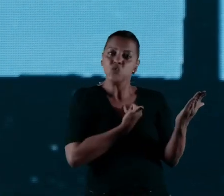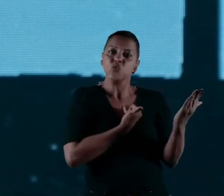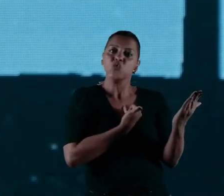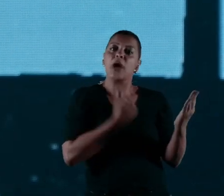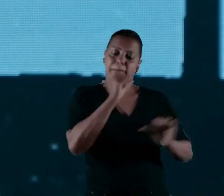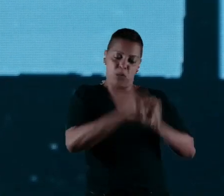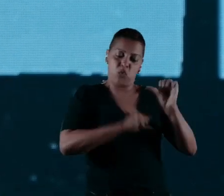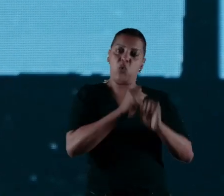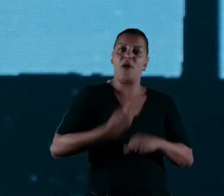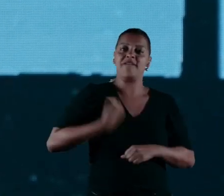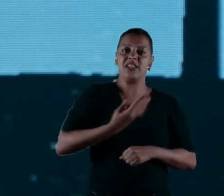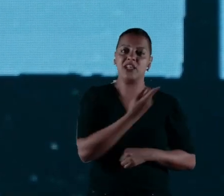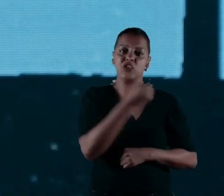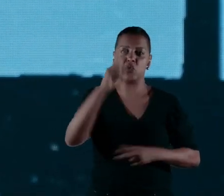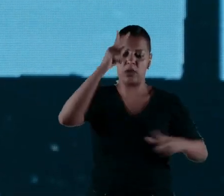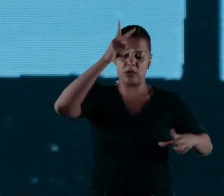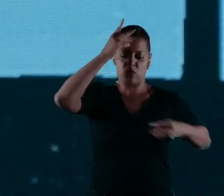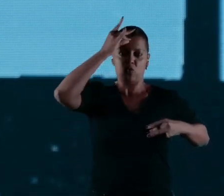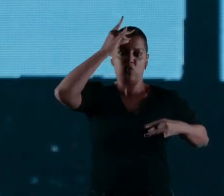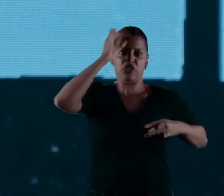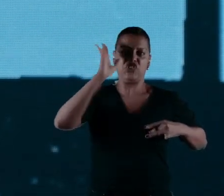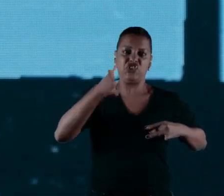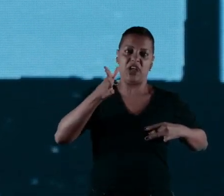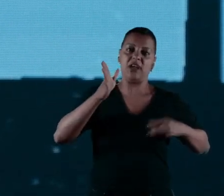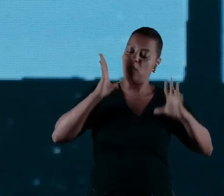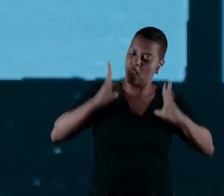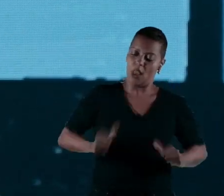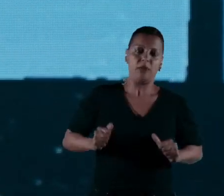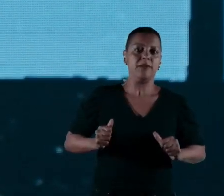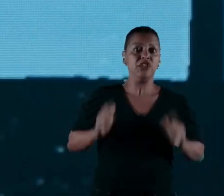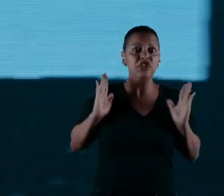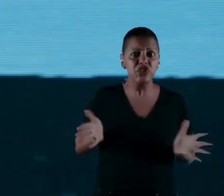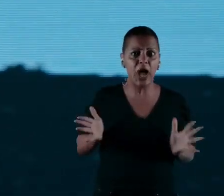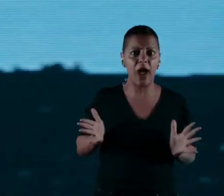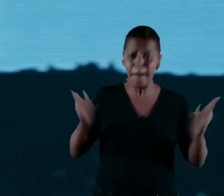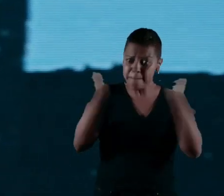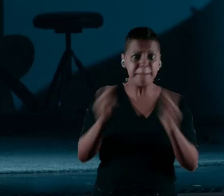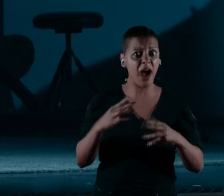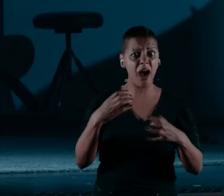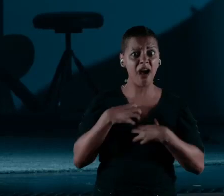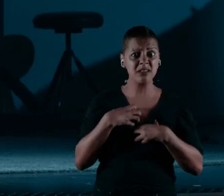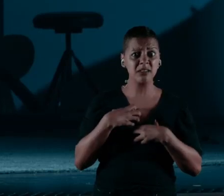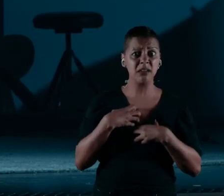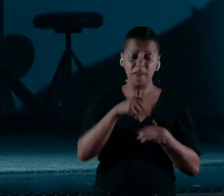separou. Amém, irmãos? Então abrace a verdade.